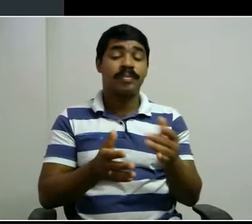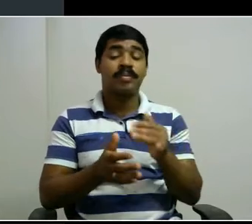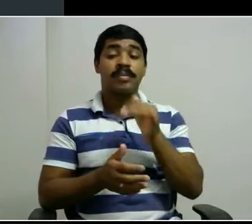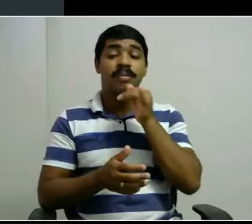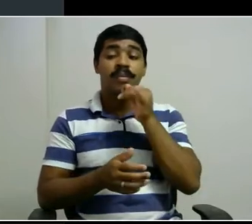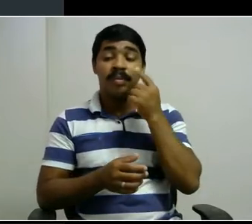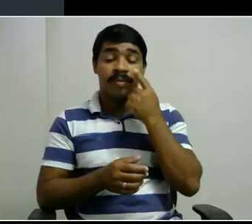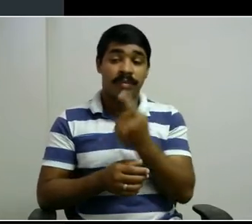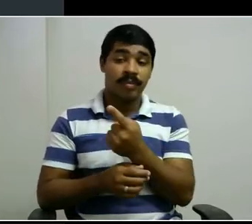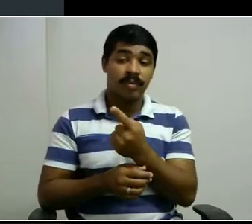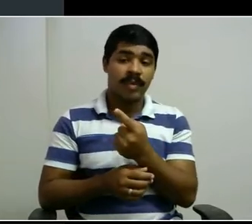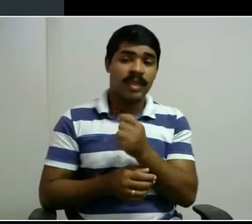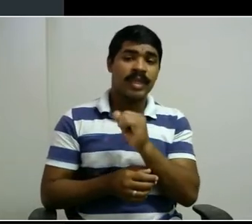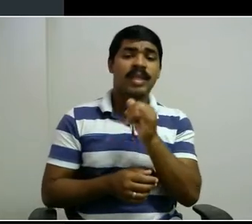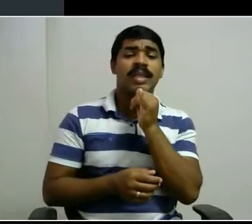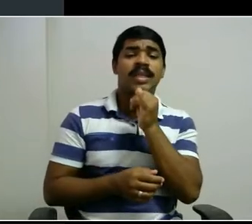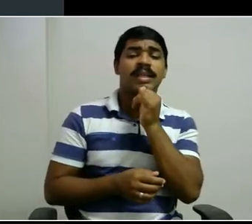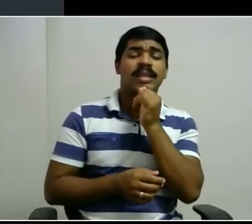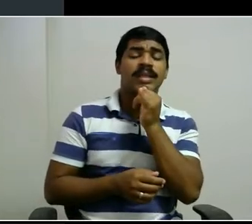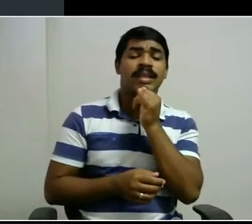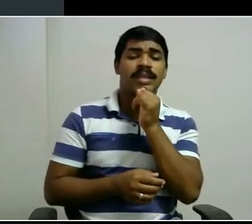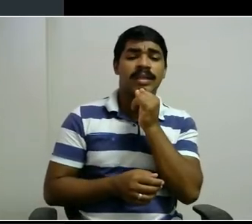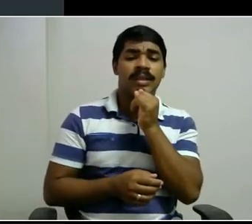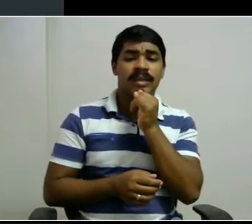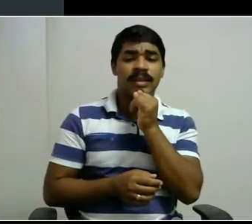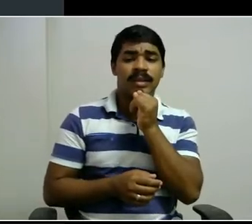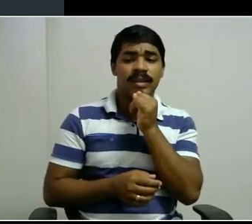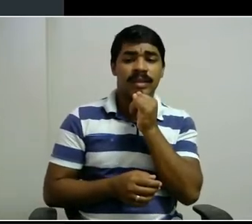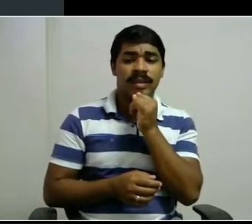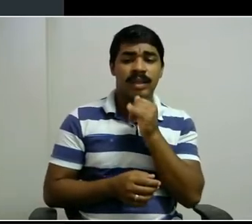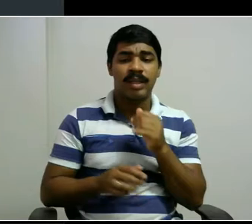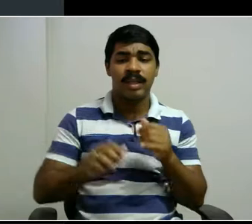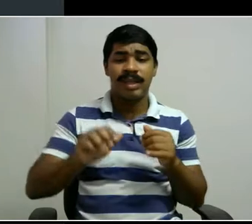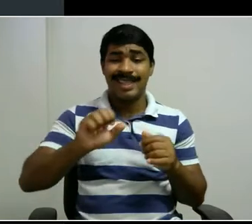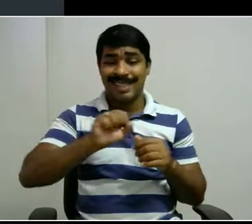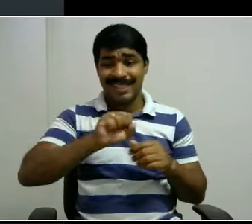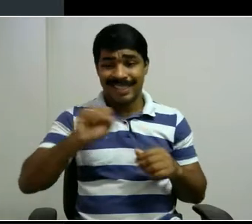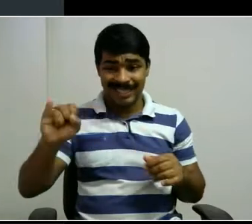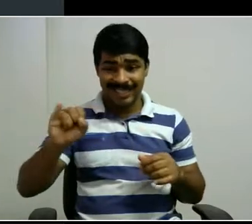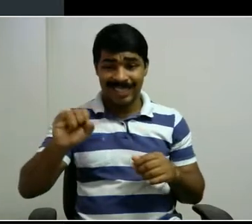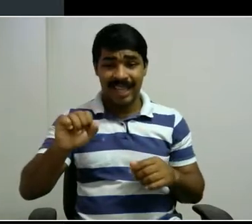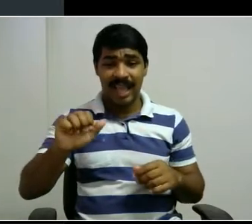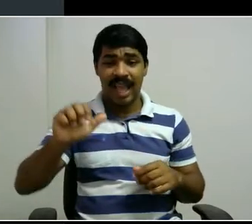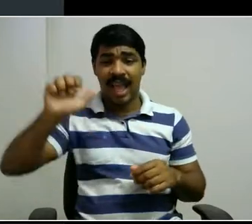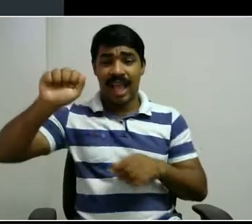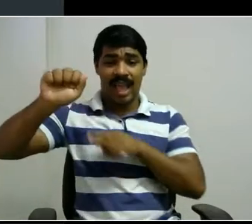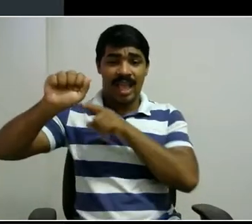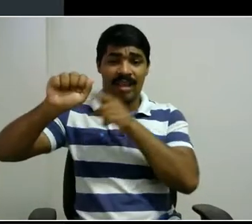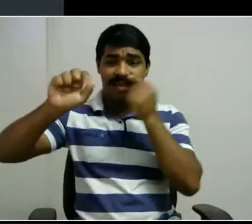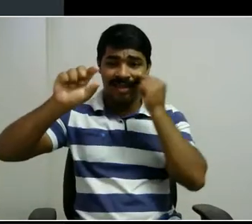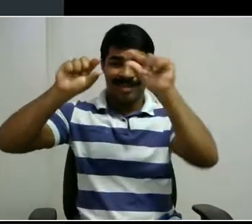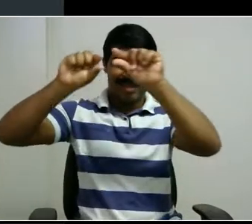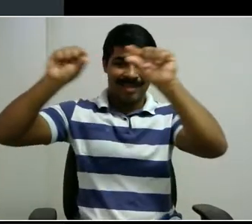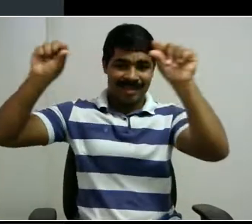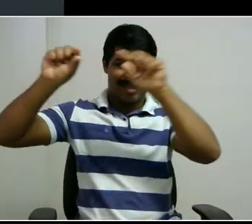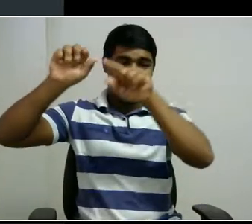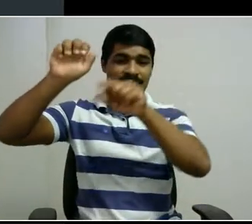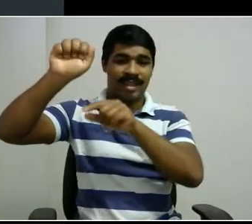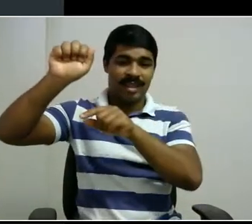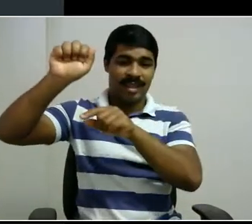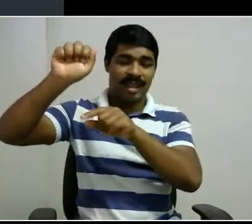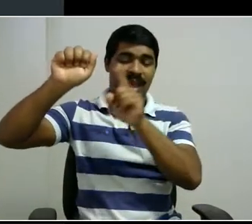raiz. Quando ele for o a for um valor negativo, o sinal de mais, ou seja, ela